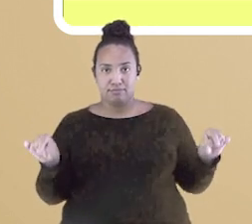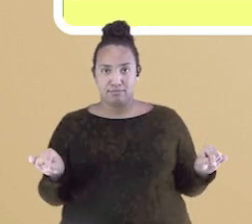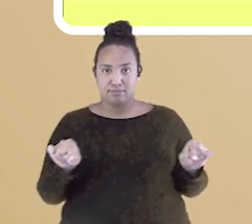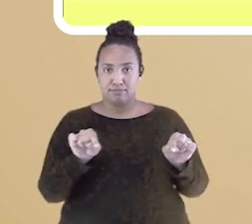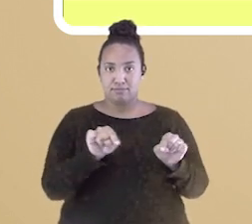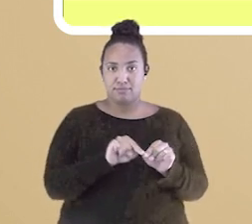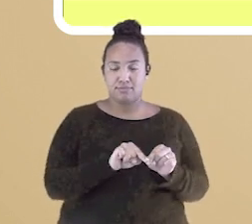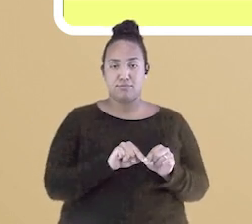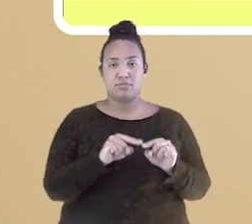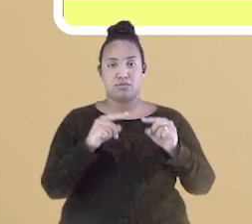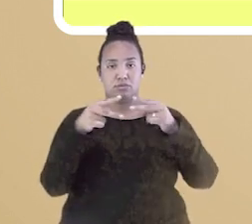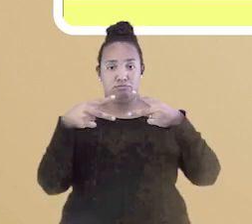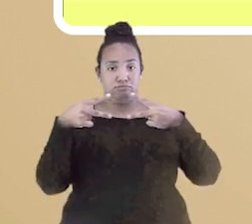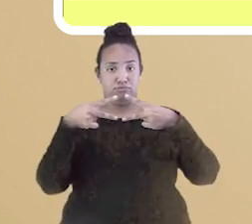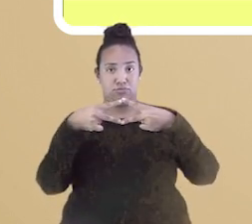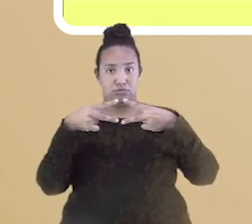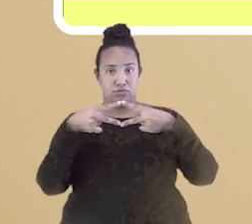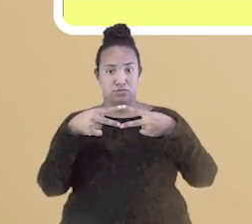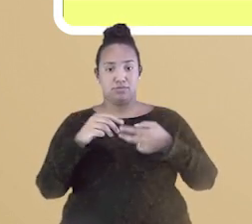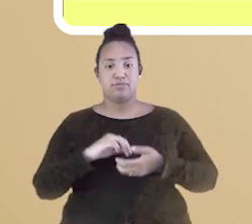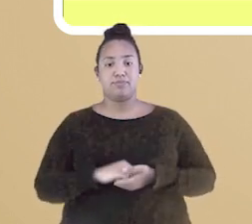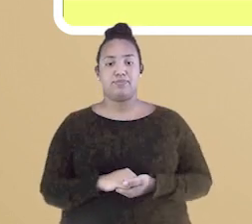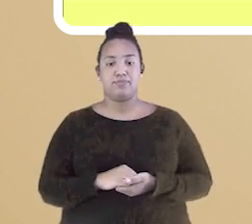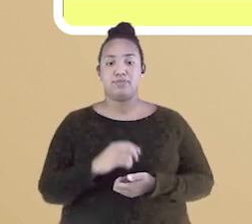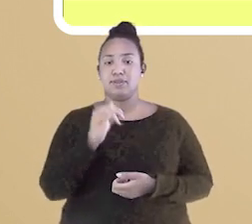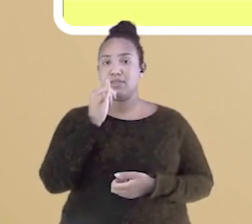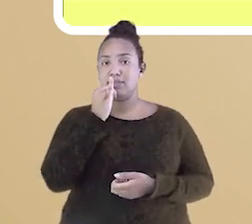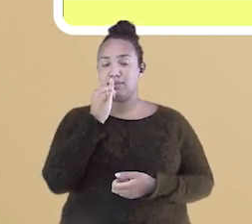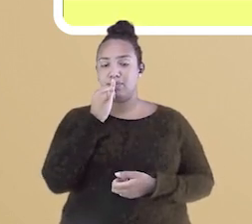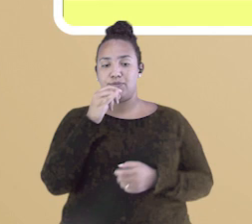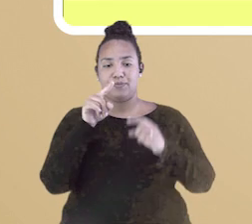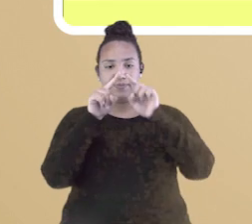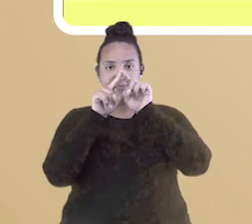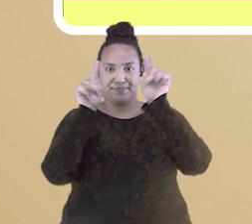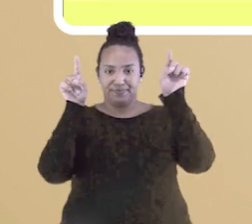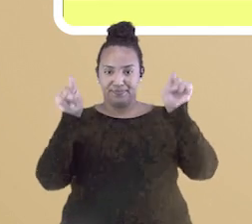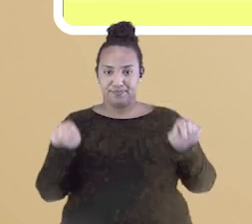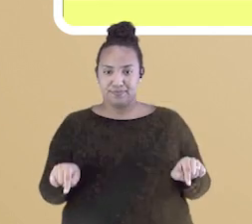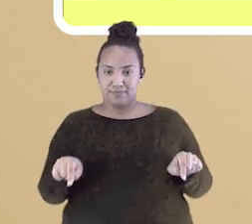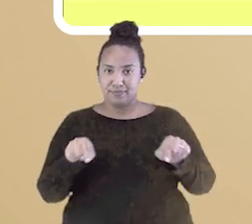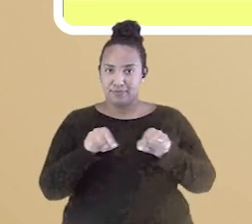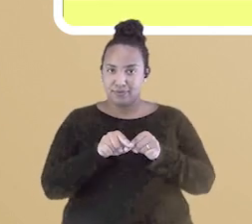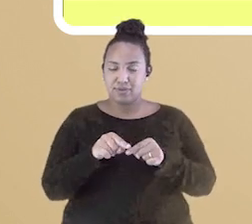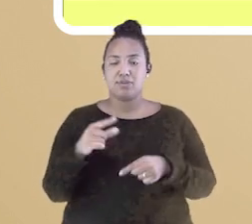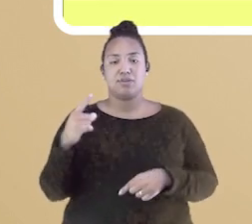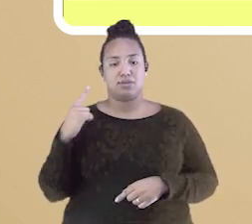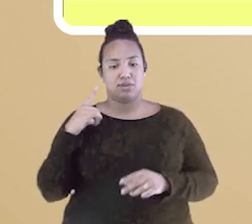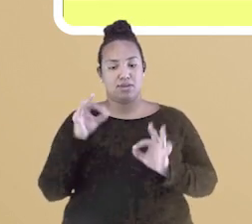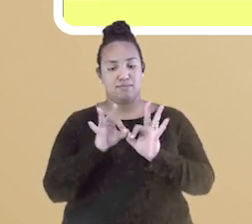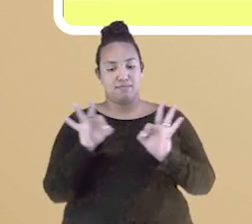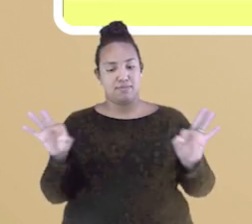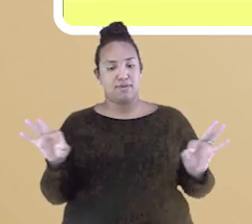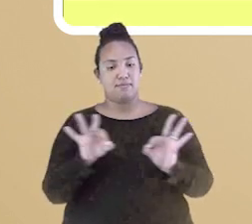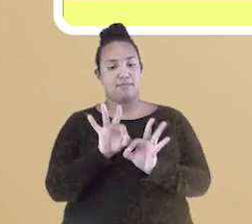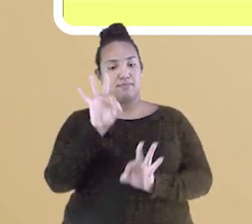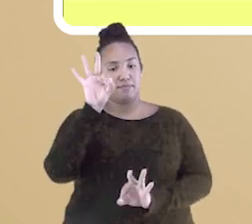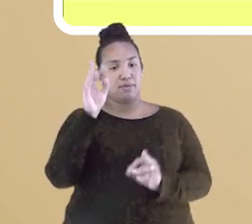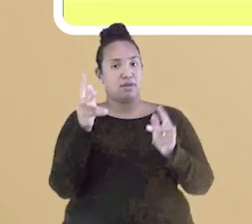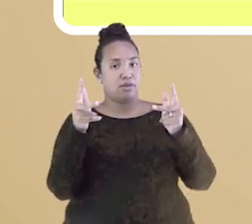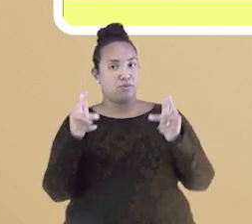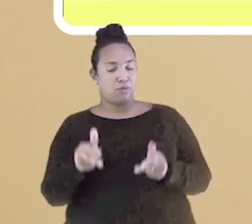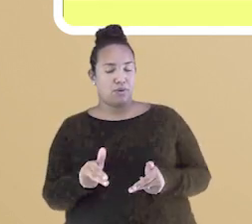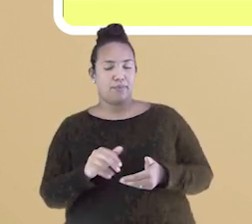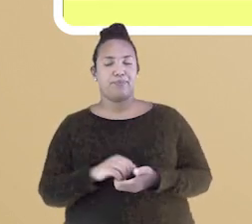Por exemplo, o quadrado é um paralelogramo, pois ele possui lados paralelos e de mesma medida. Um detalhe sobre